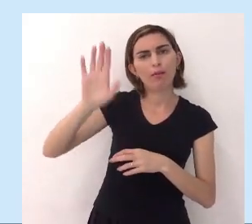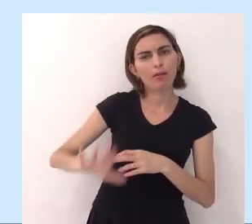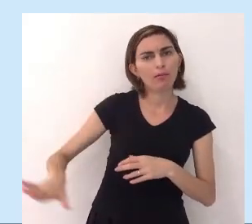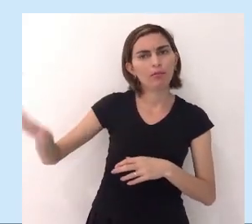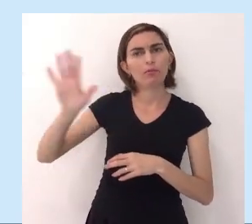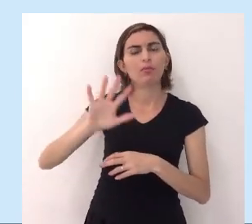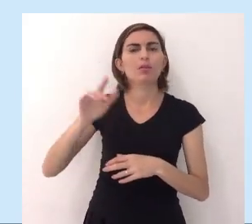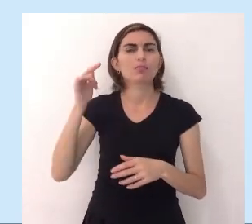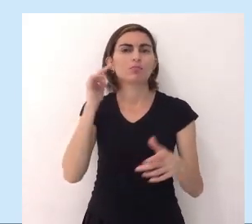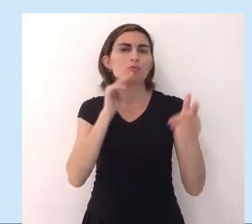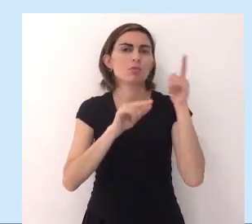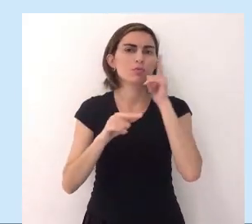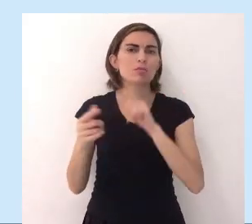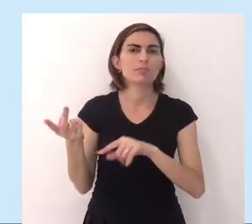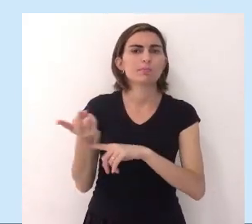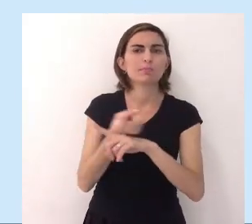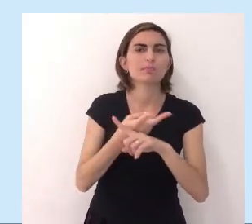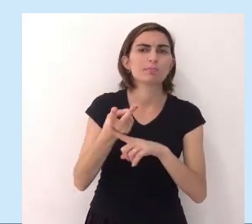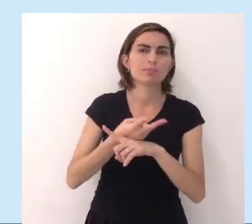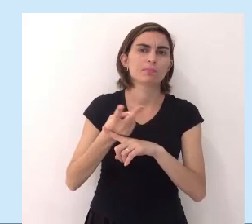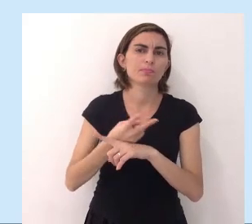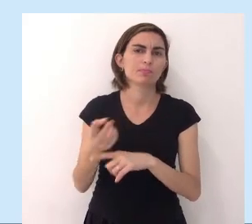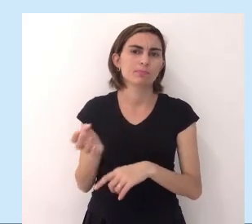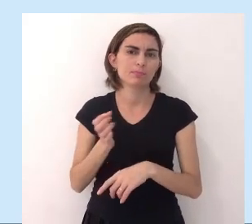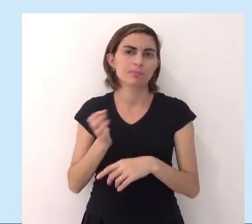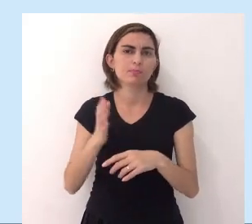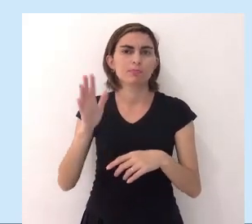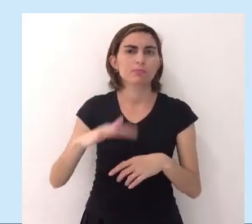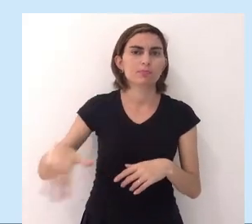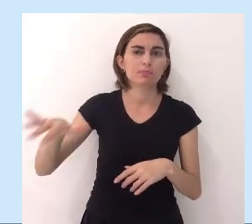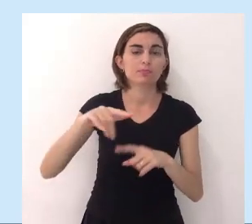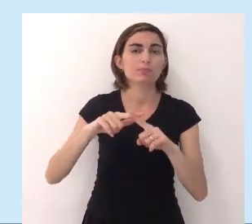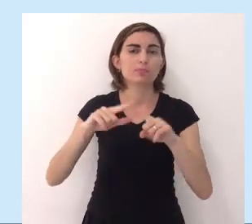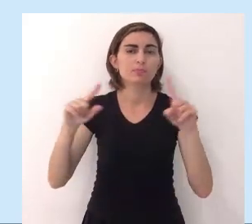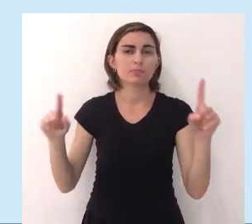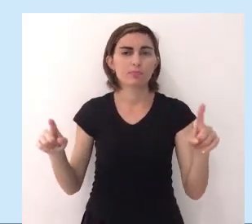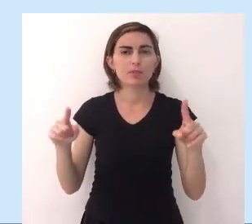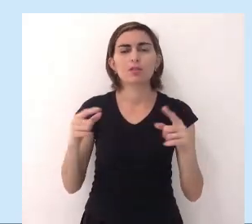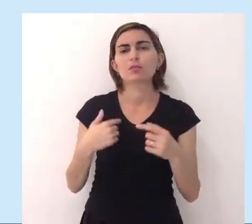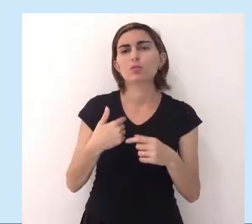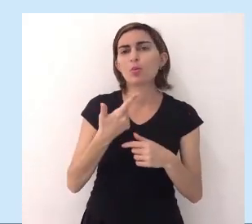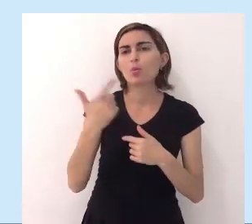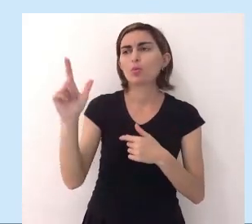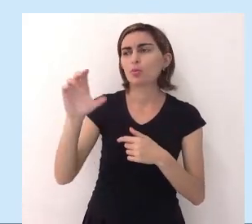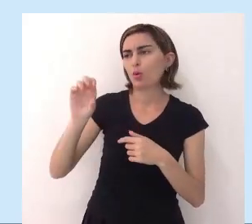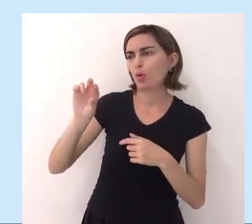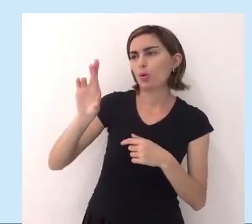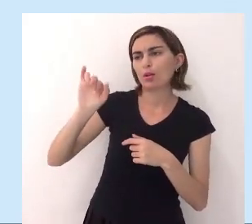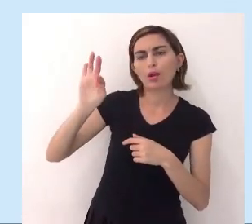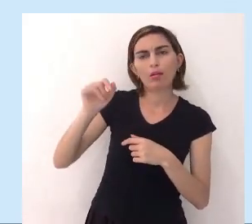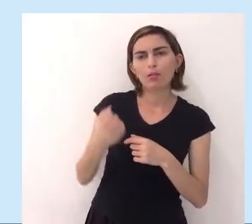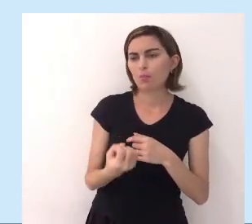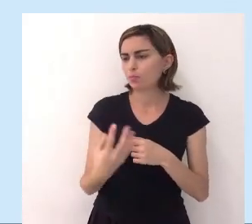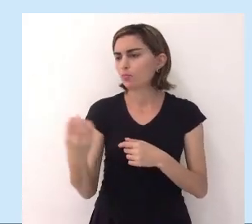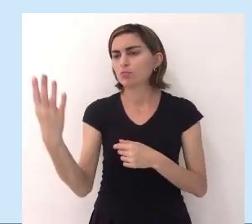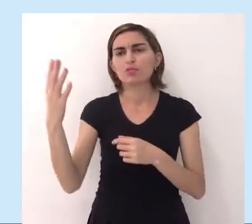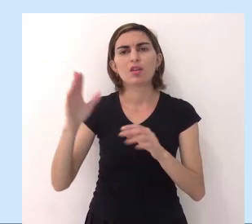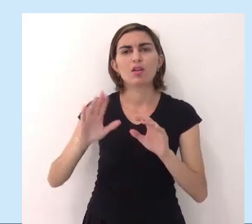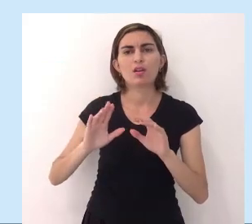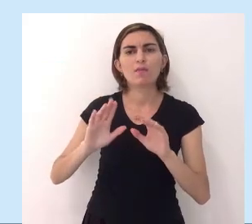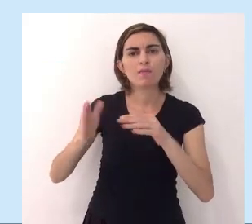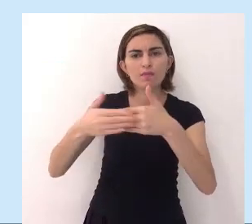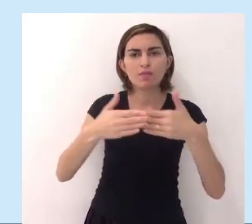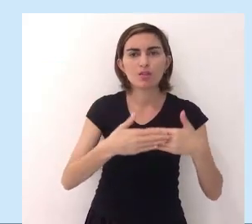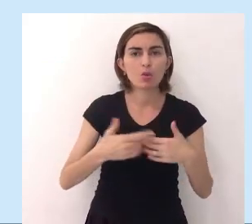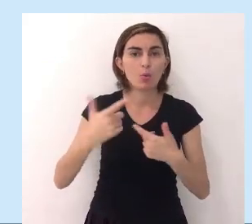tá? Eles conseguiam extrair riquezas de lá, mas as passagens para o Oriente foram cada vez mais